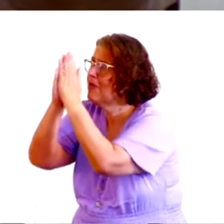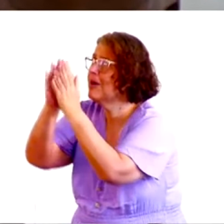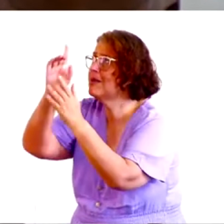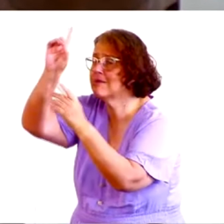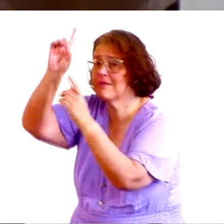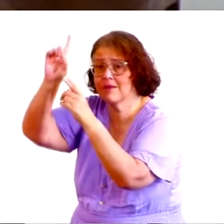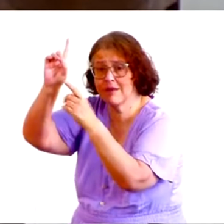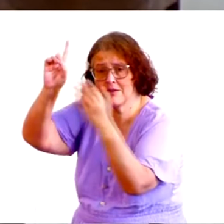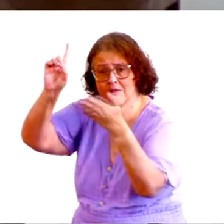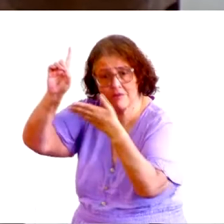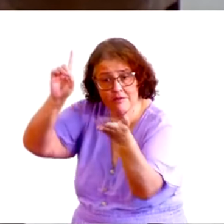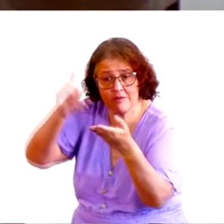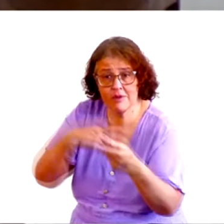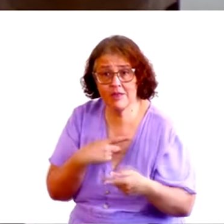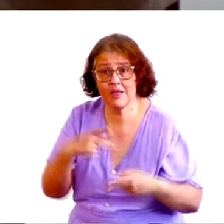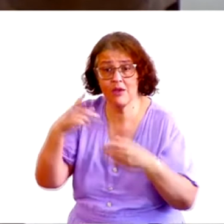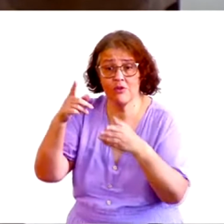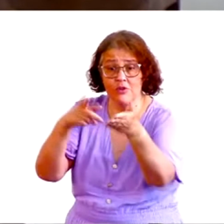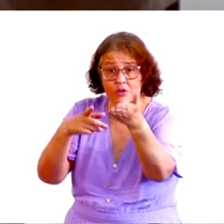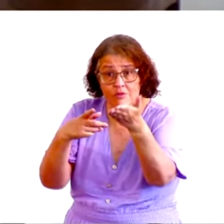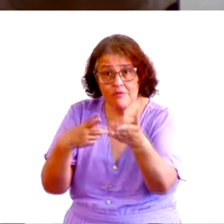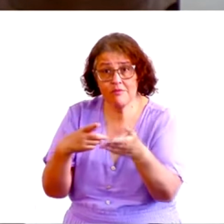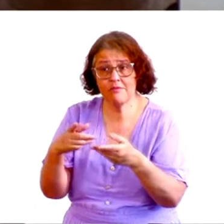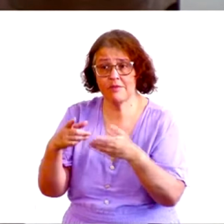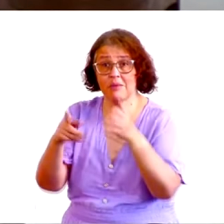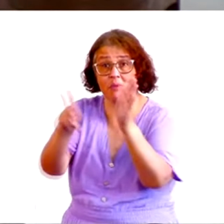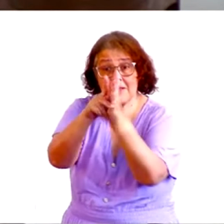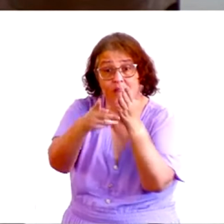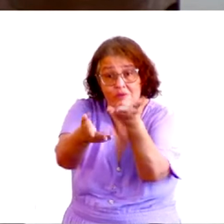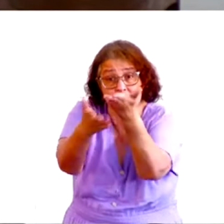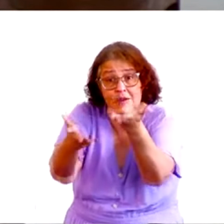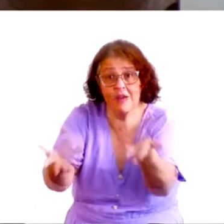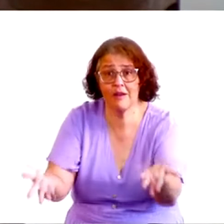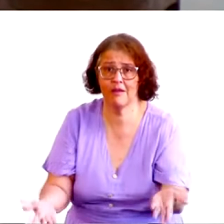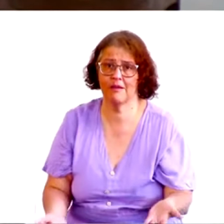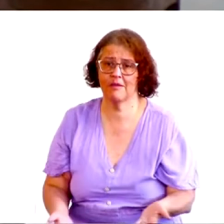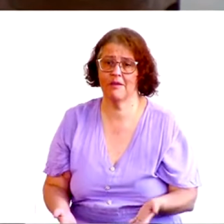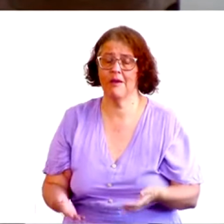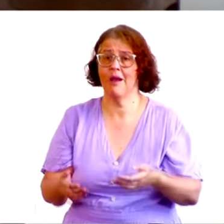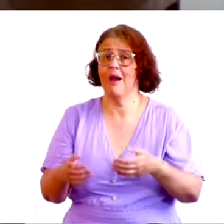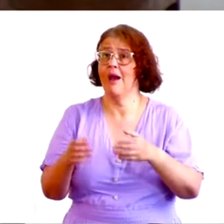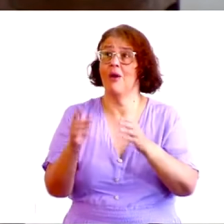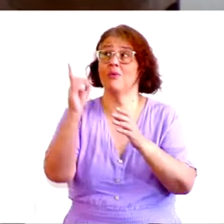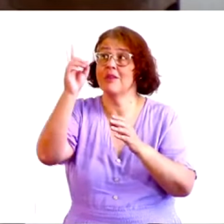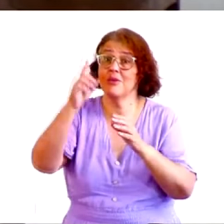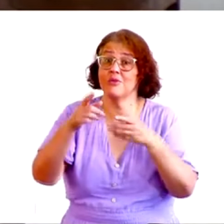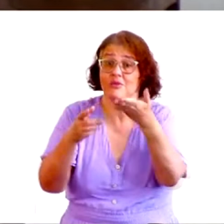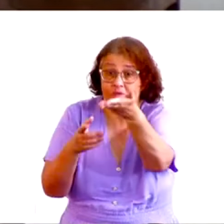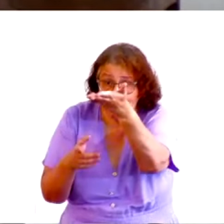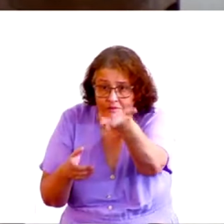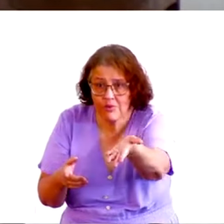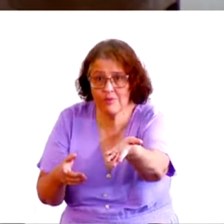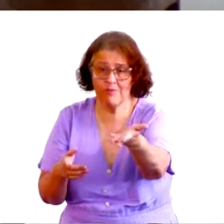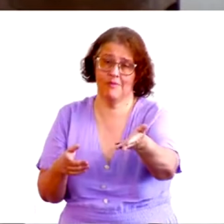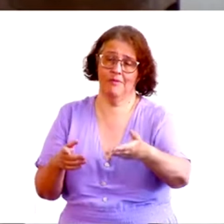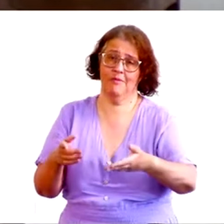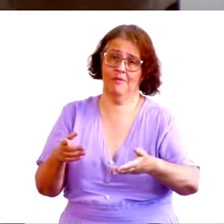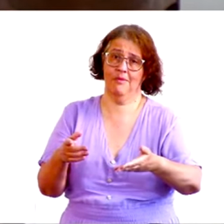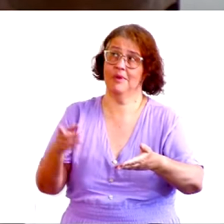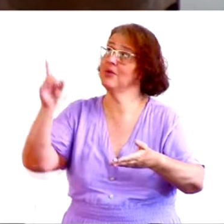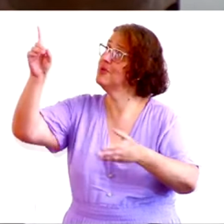é o futuro do Deus de vocês a força do Deus de vocês alcançará vocês no seu